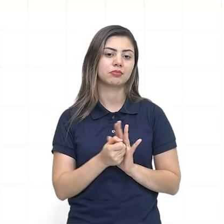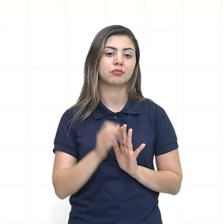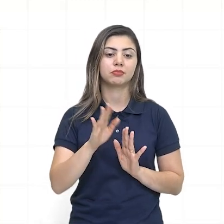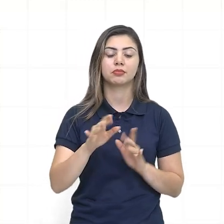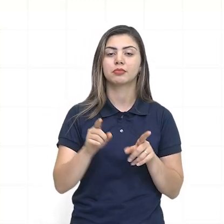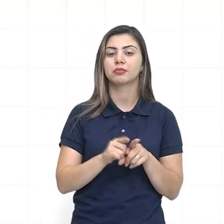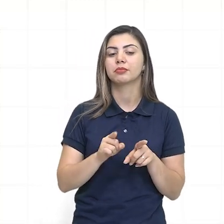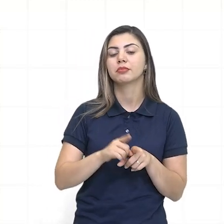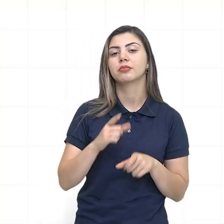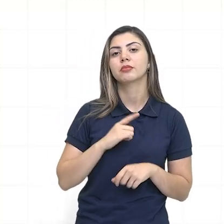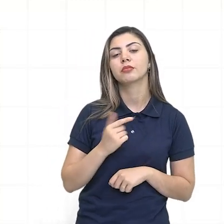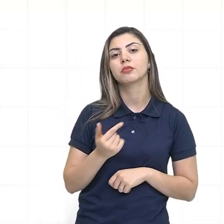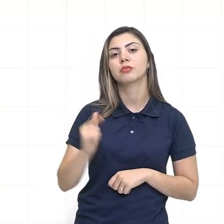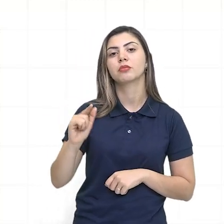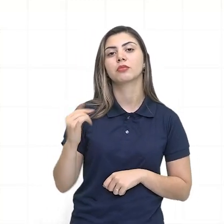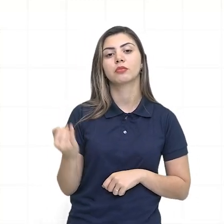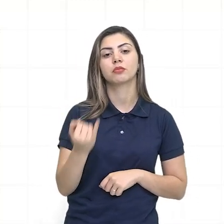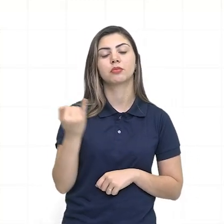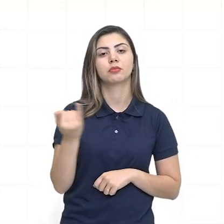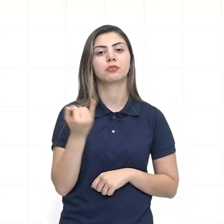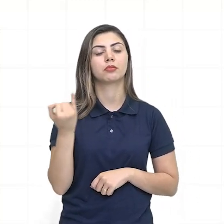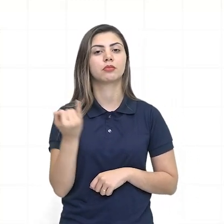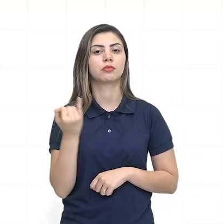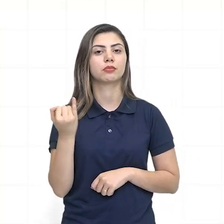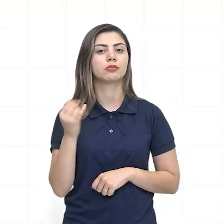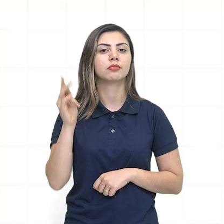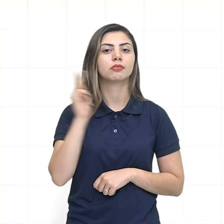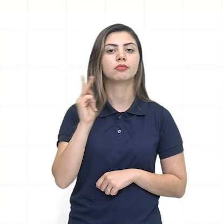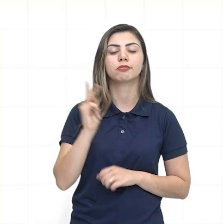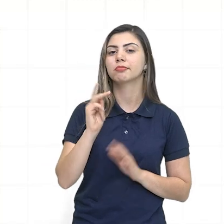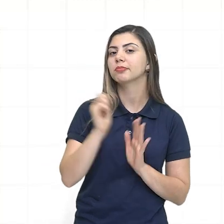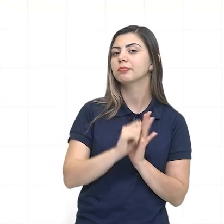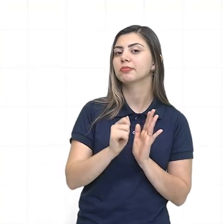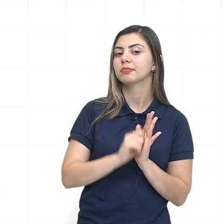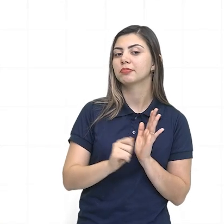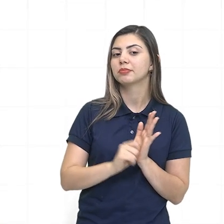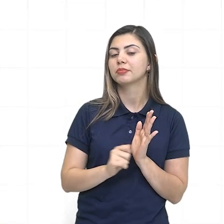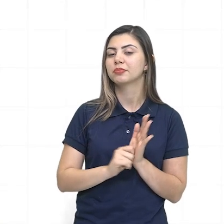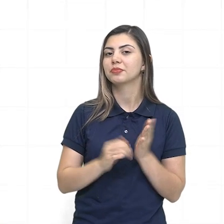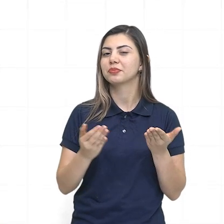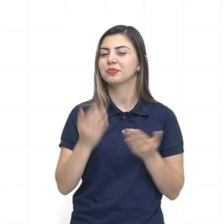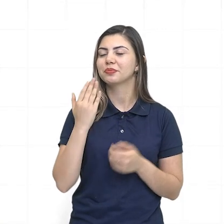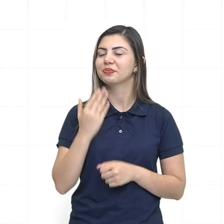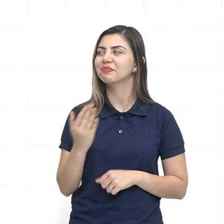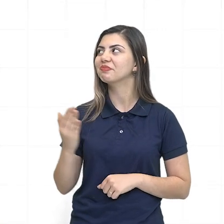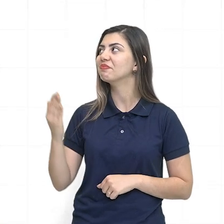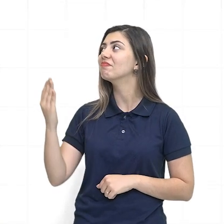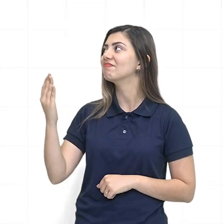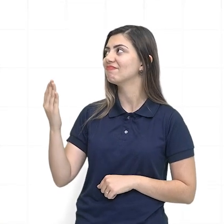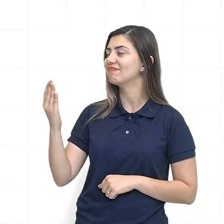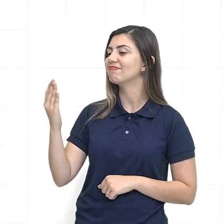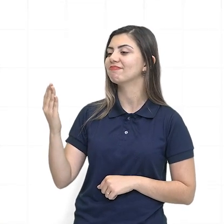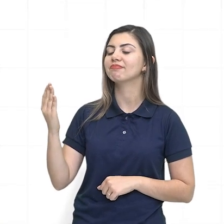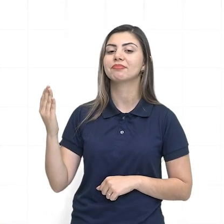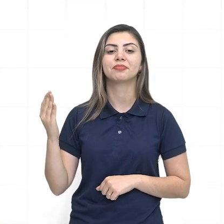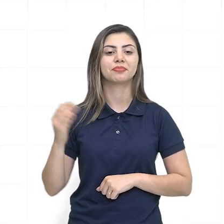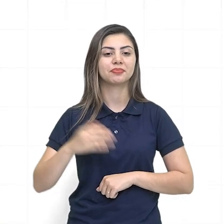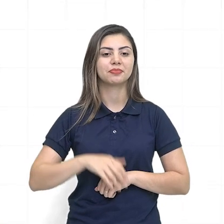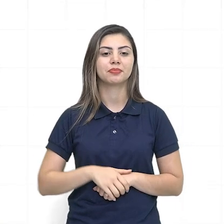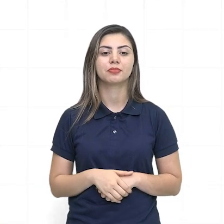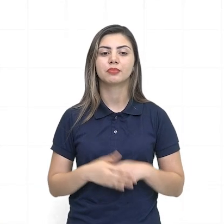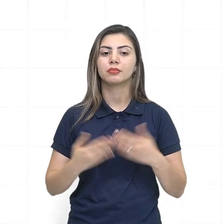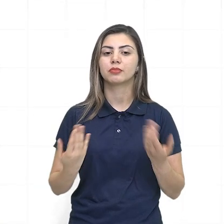ponto muito importante quando falamos em história da escrita é que, na próxima cartela vamos ver, é a formulação